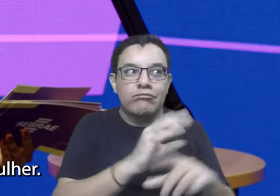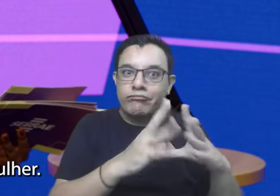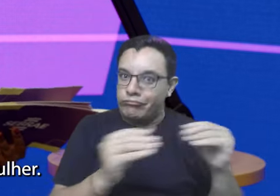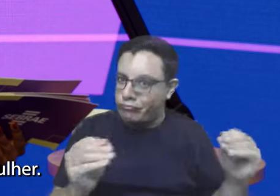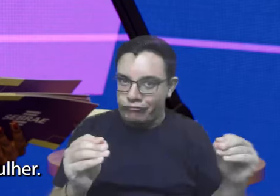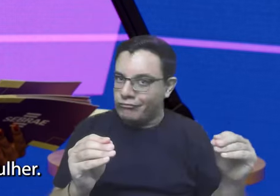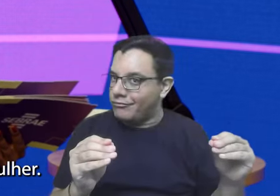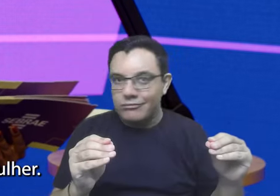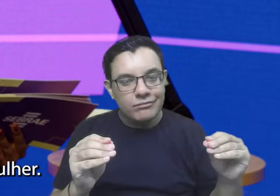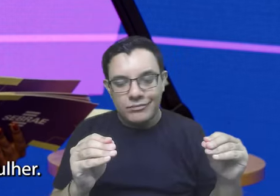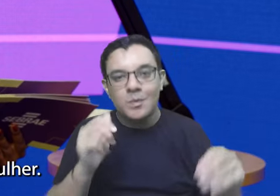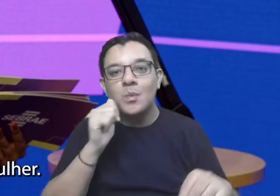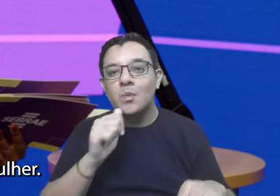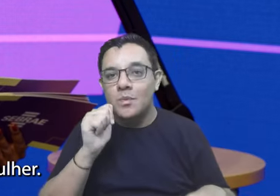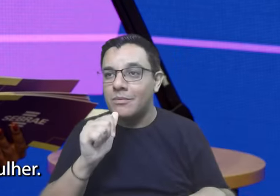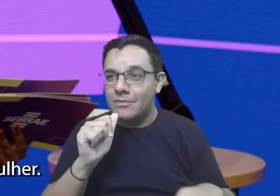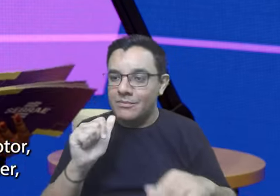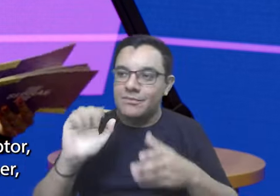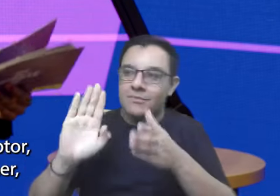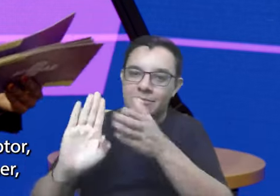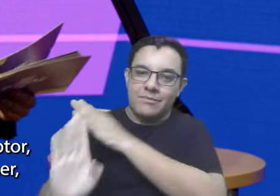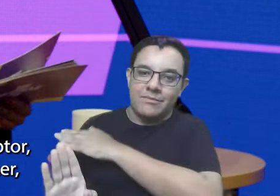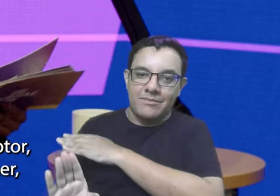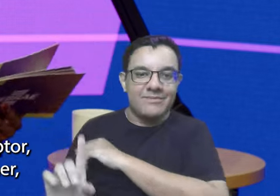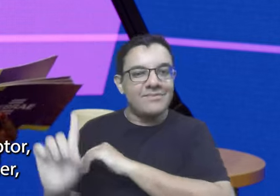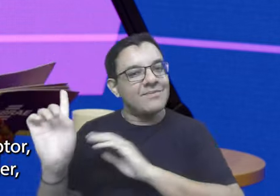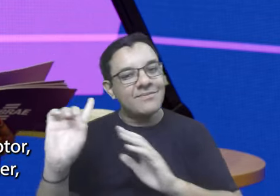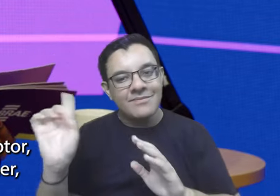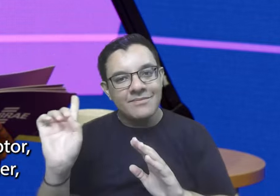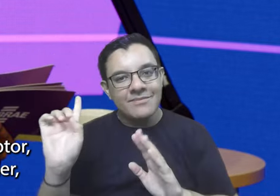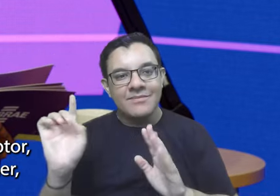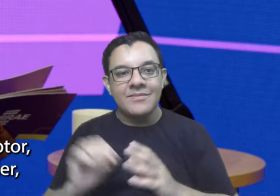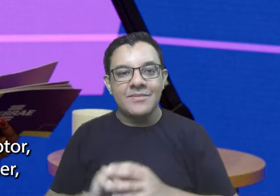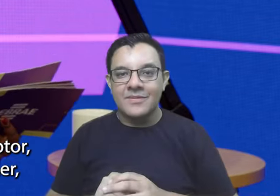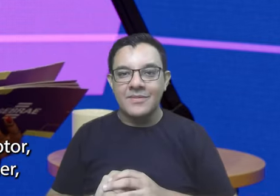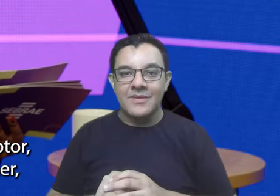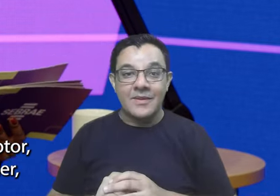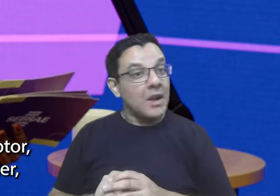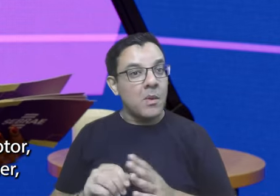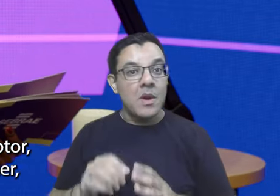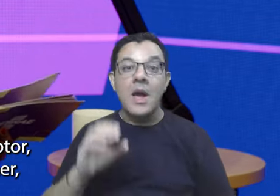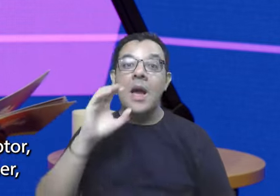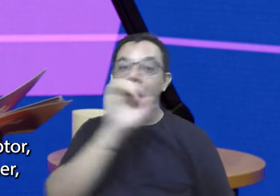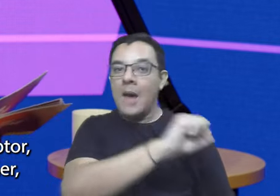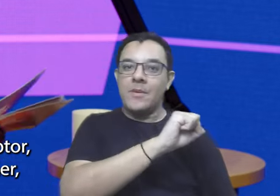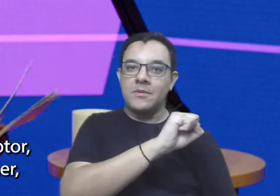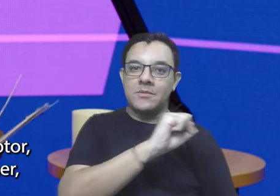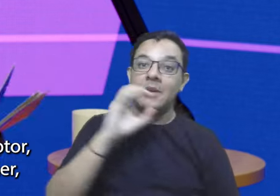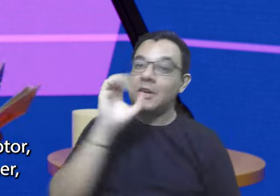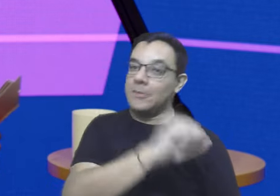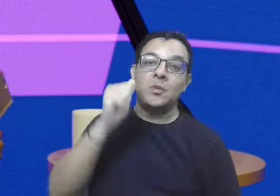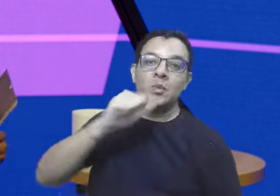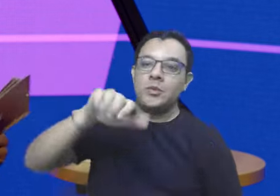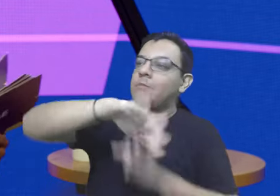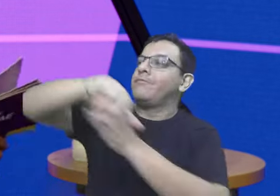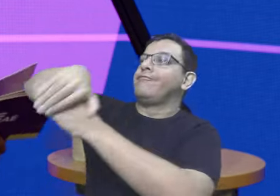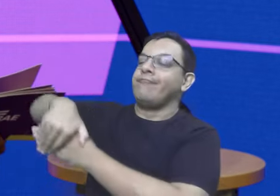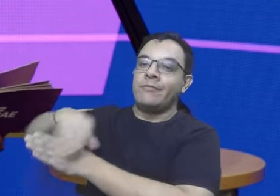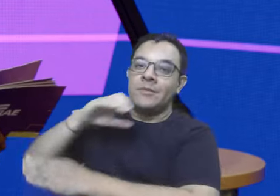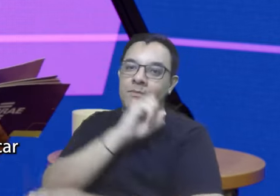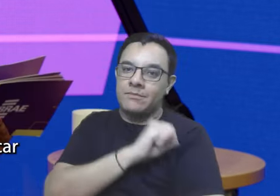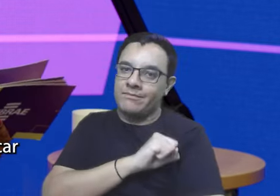sumir ele não vai deixar de ser da mulher de repente pá né perto o interruptor pronto não é mais da mulher né Ele é